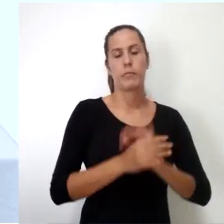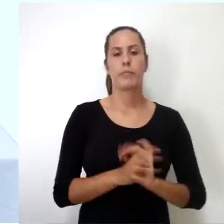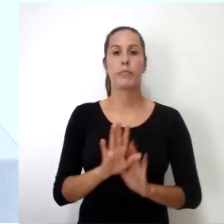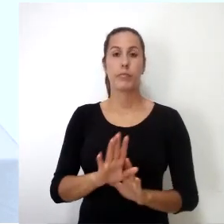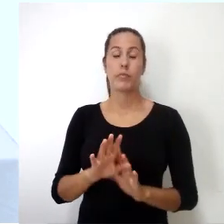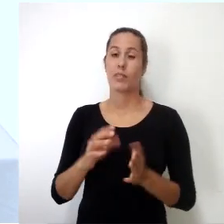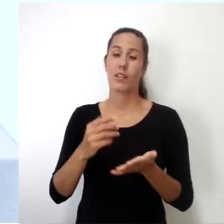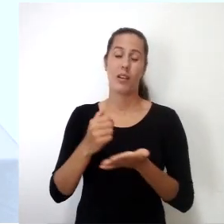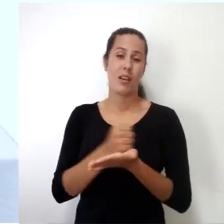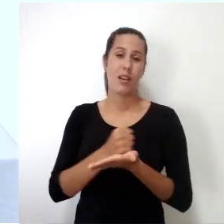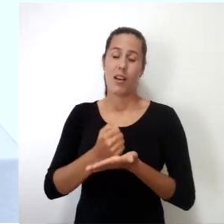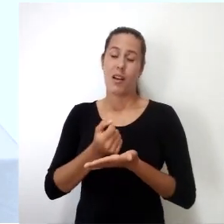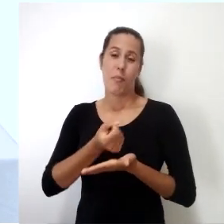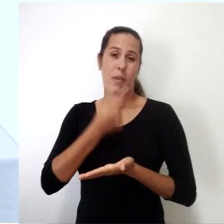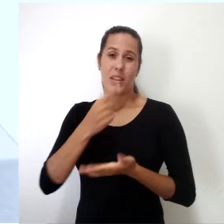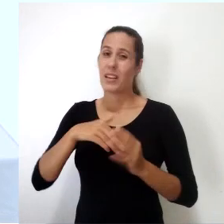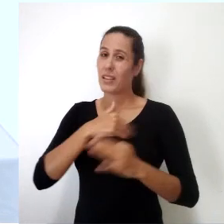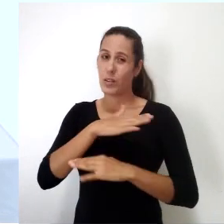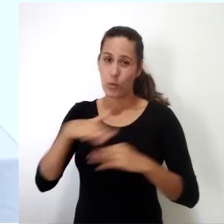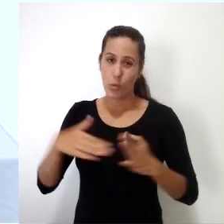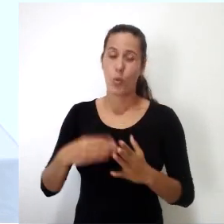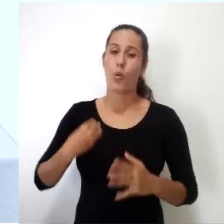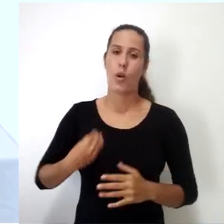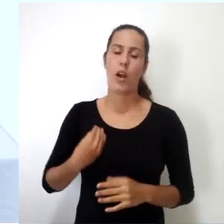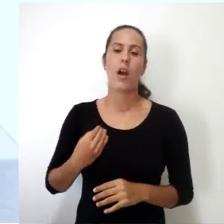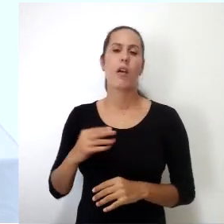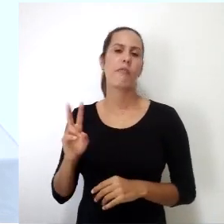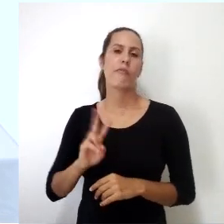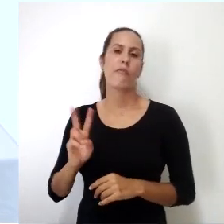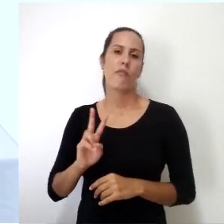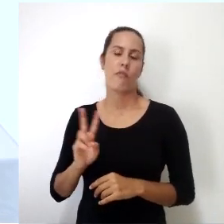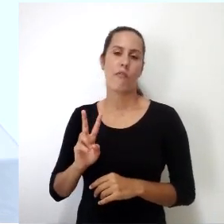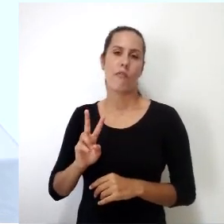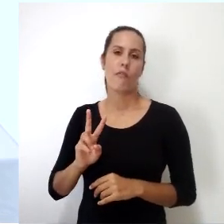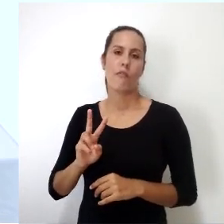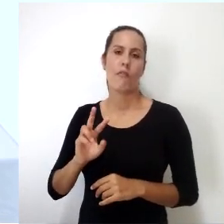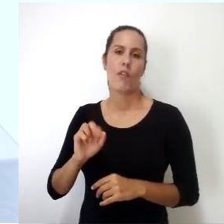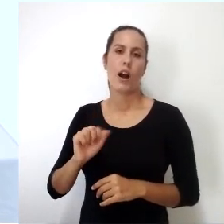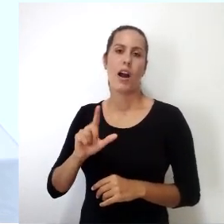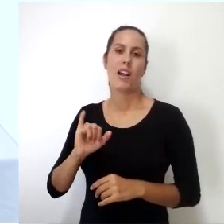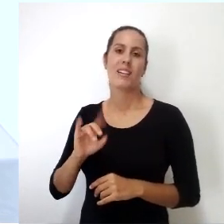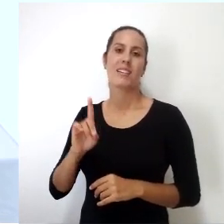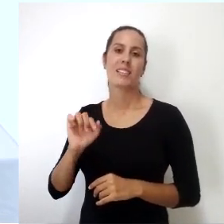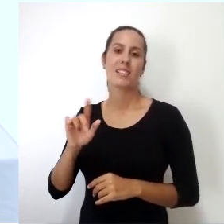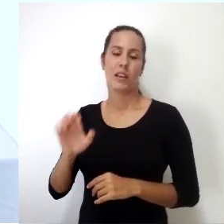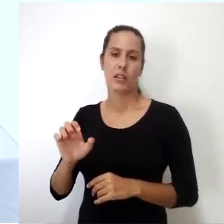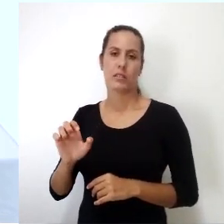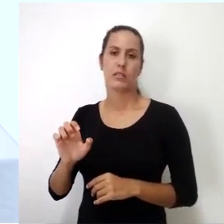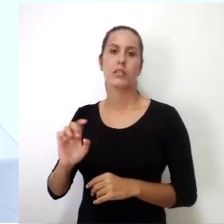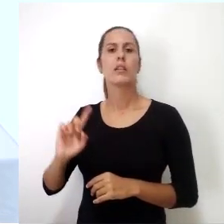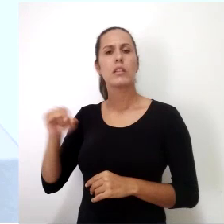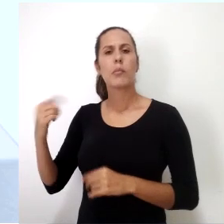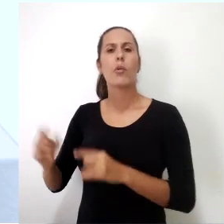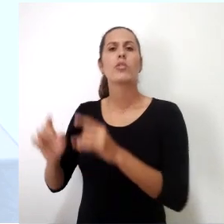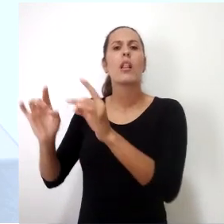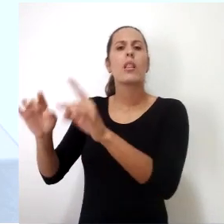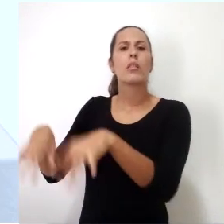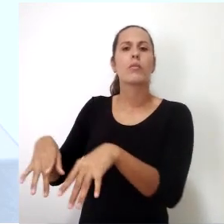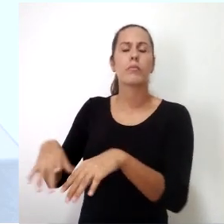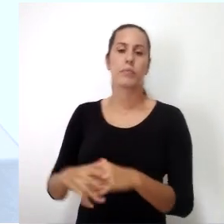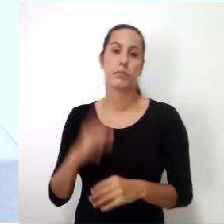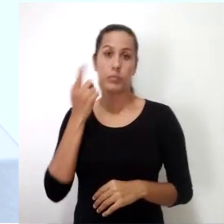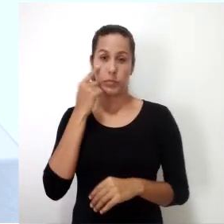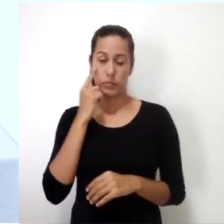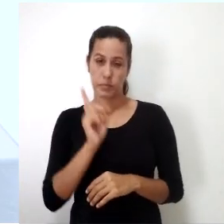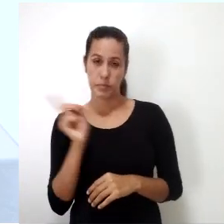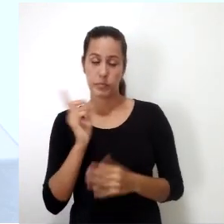sobre medicamentos. E todo medicamento ele tem um prazo de validade. E são descartados